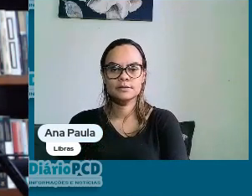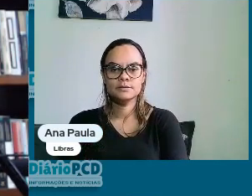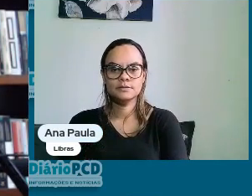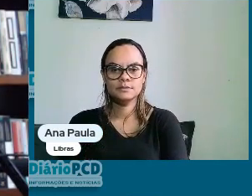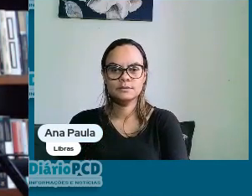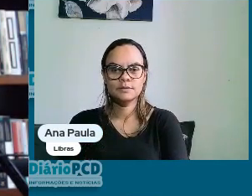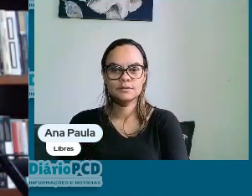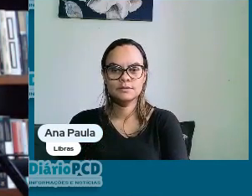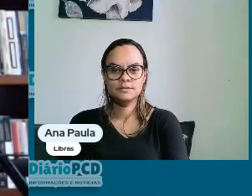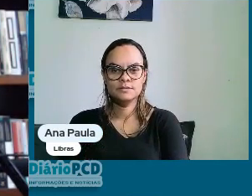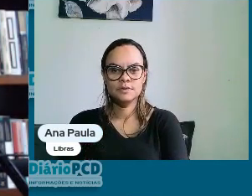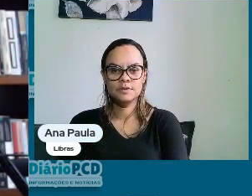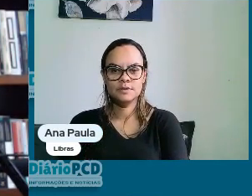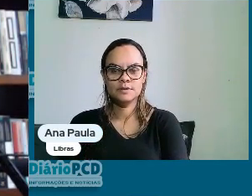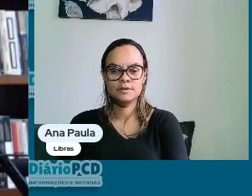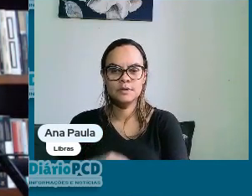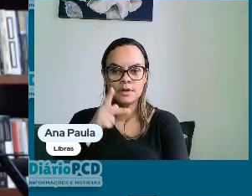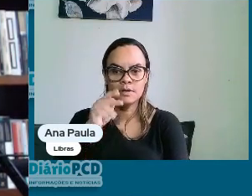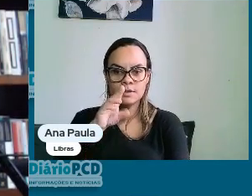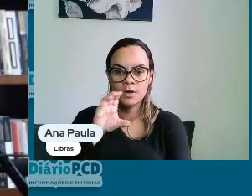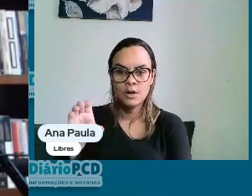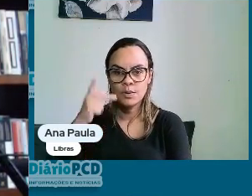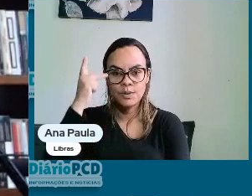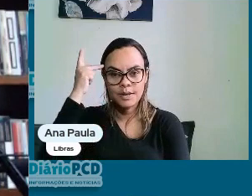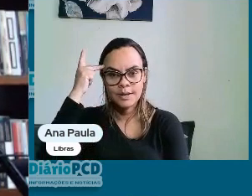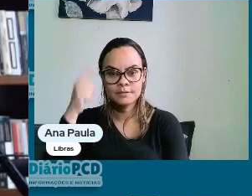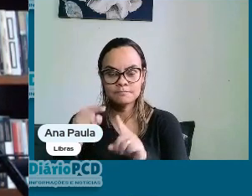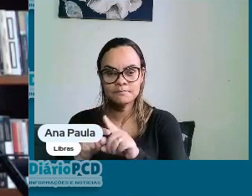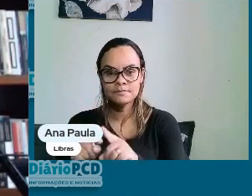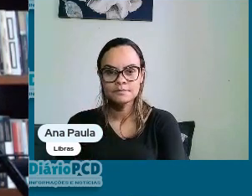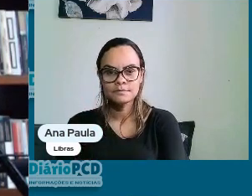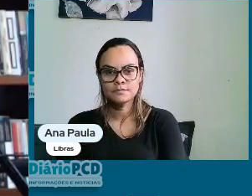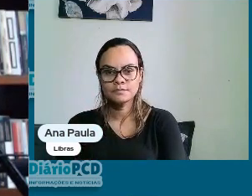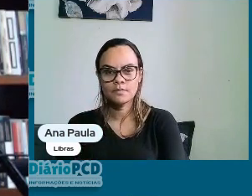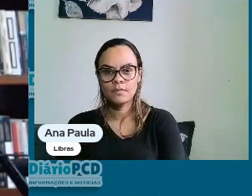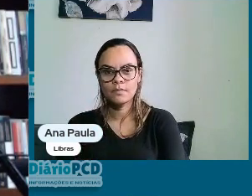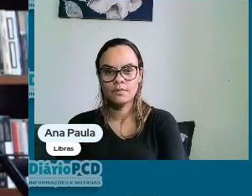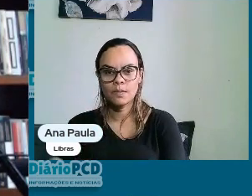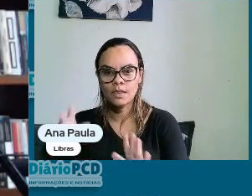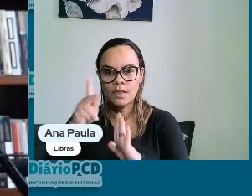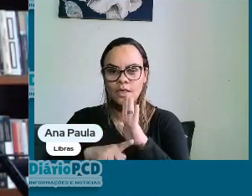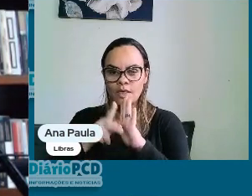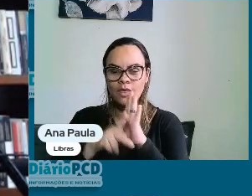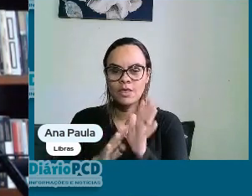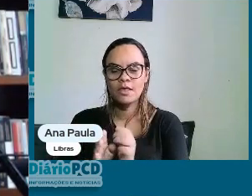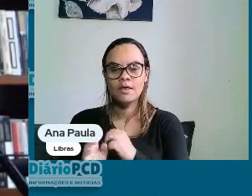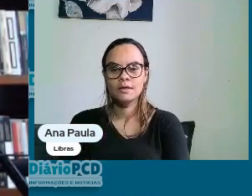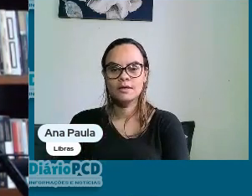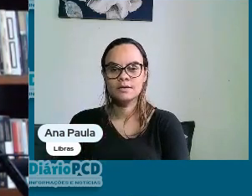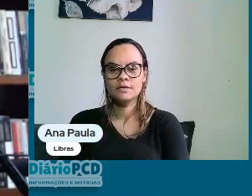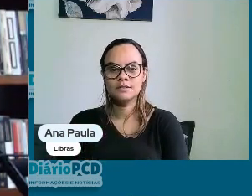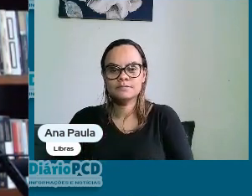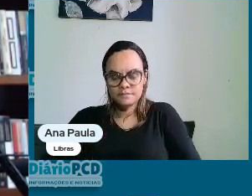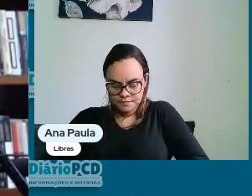Piva, na PUC de São Paulo, que a tese dela era de um projeto, inclusive, muito